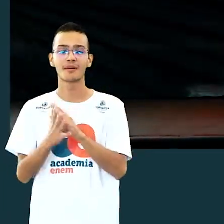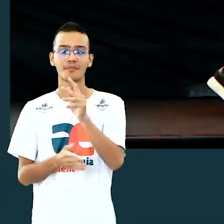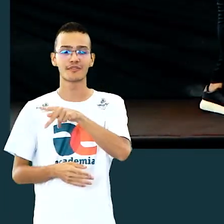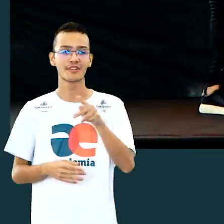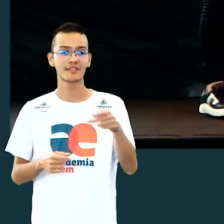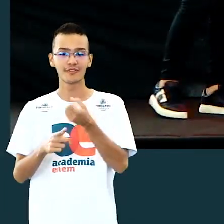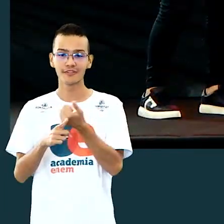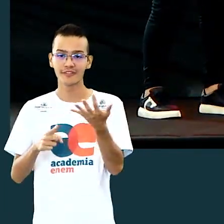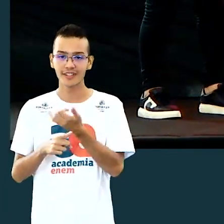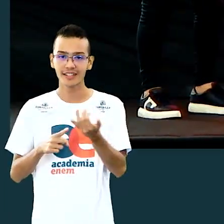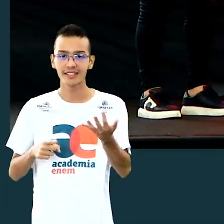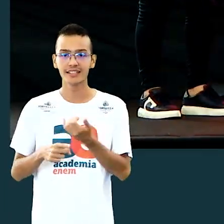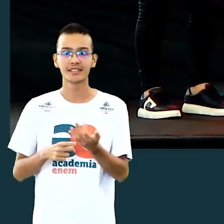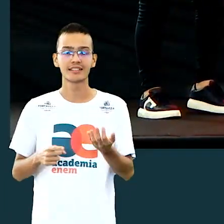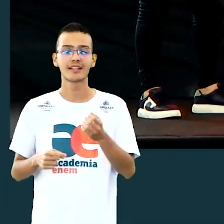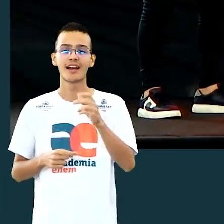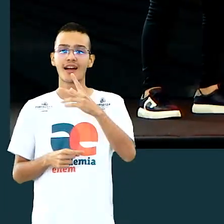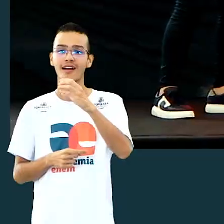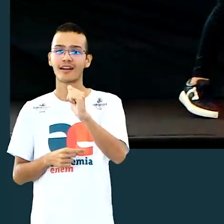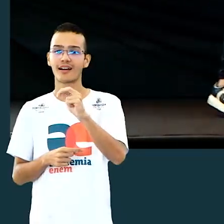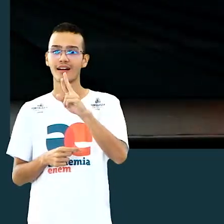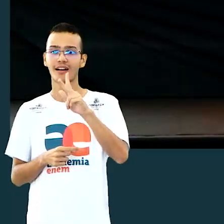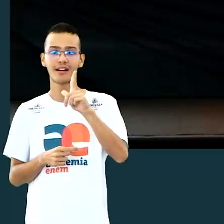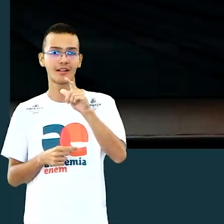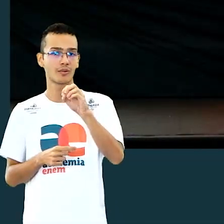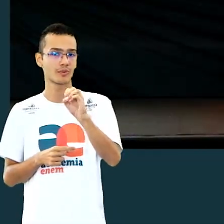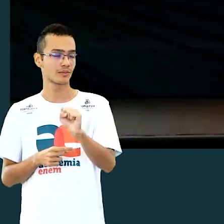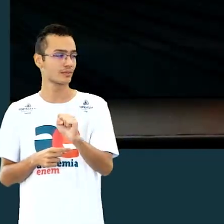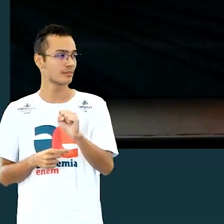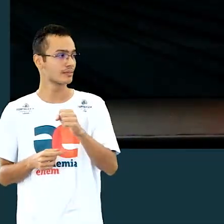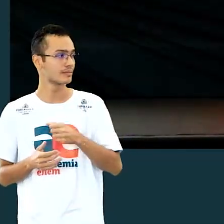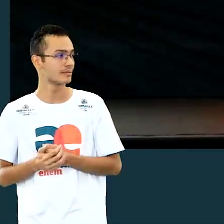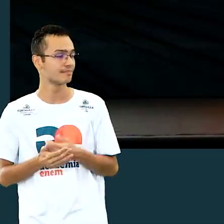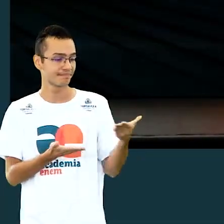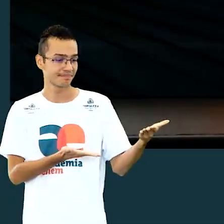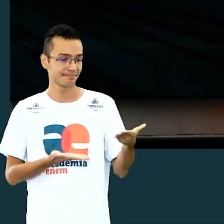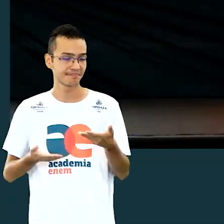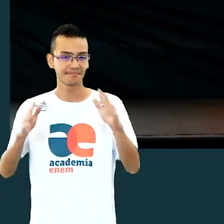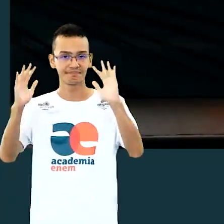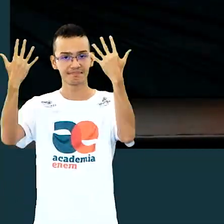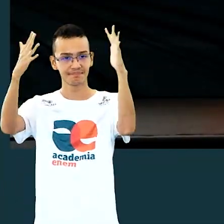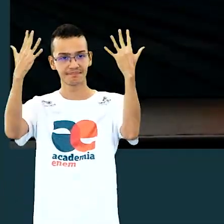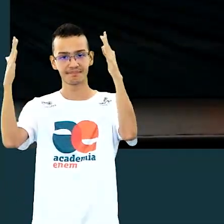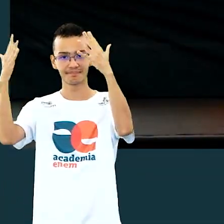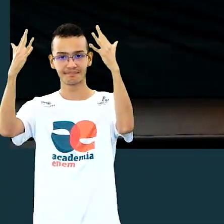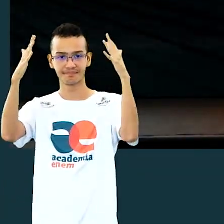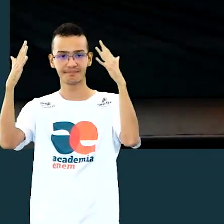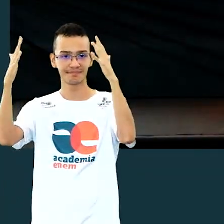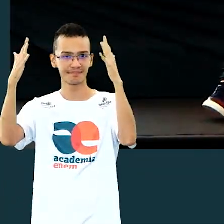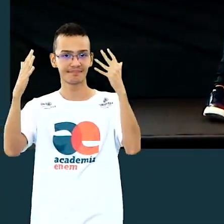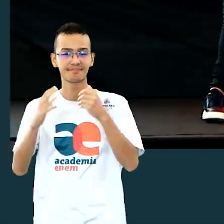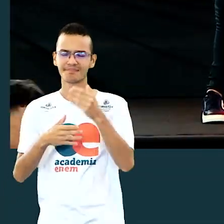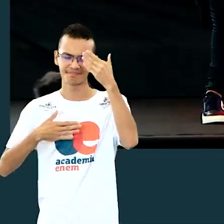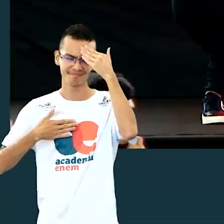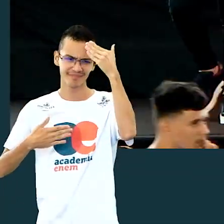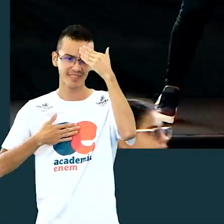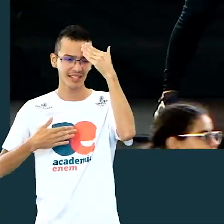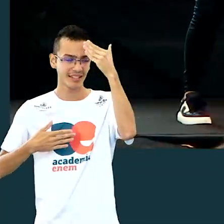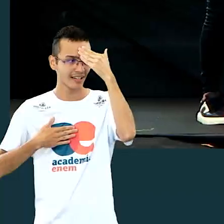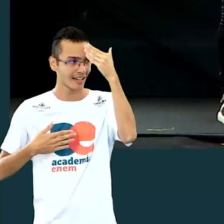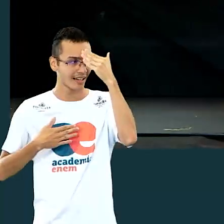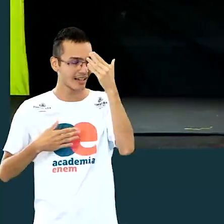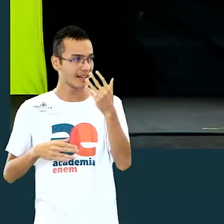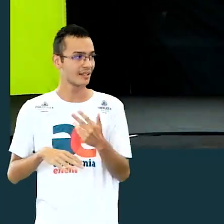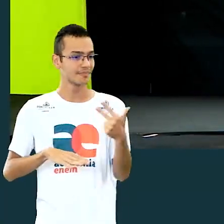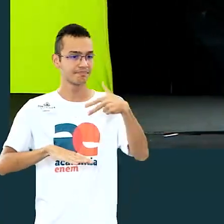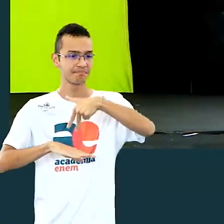cá, Júnior. Salva de palmas. Muito obrigado pela disponibilidade. Disputado que você é, com o